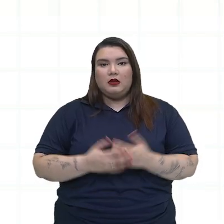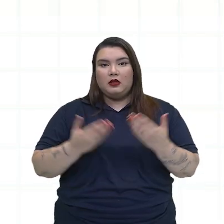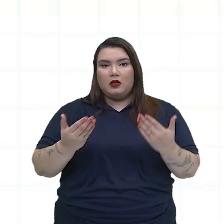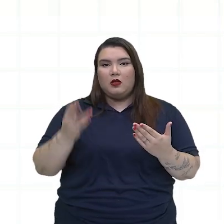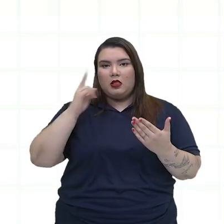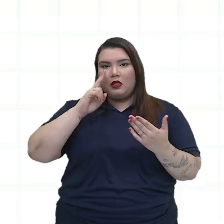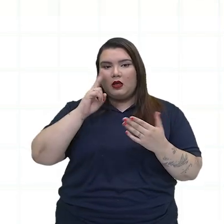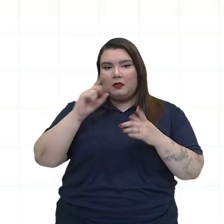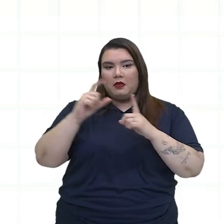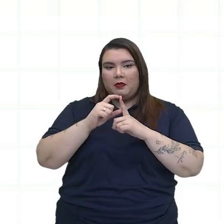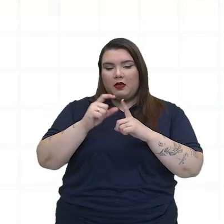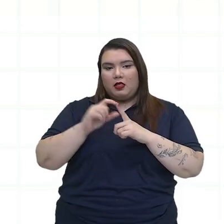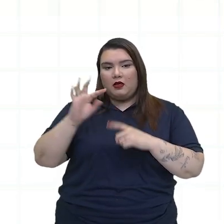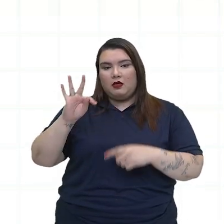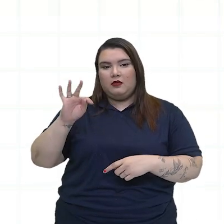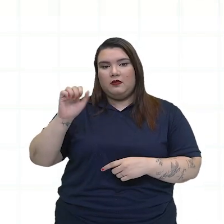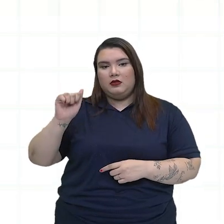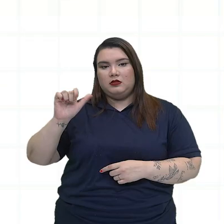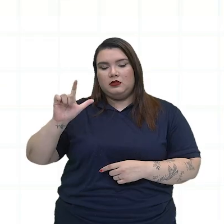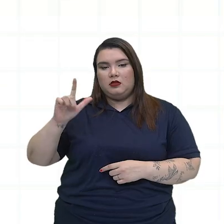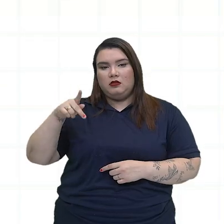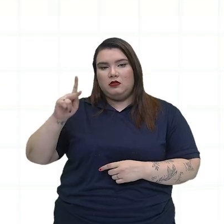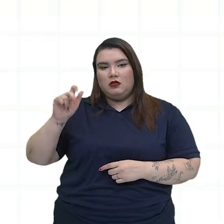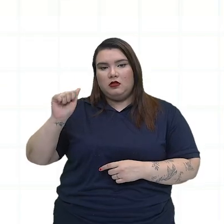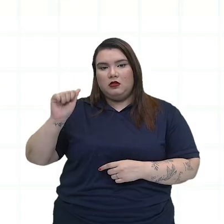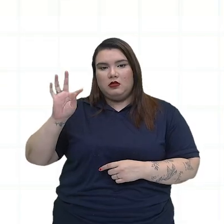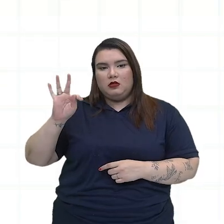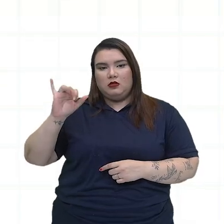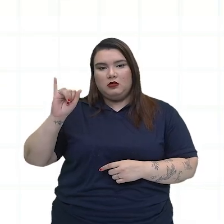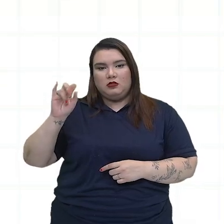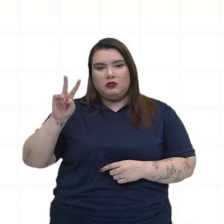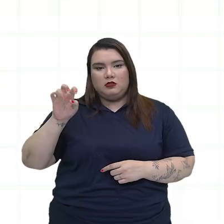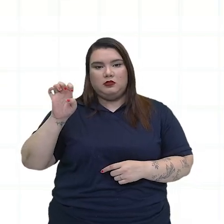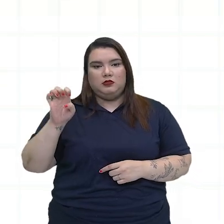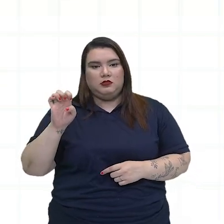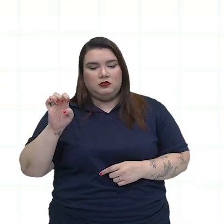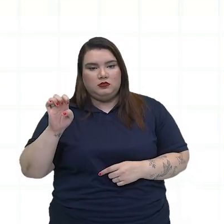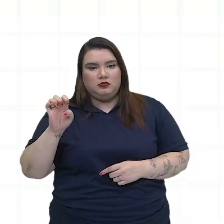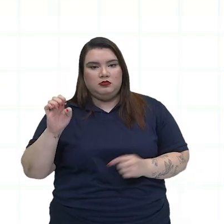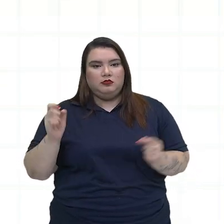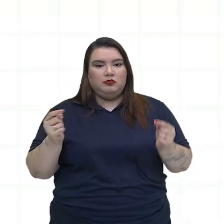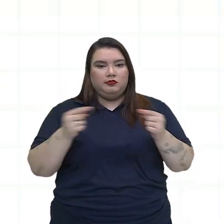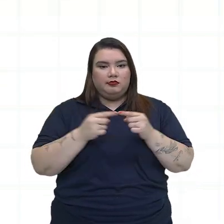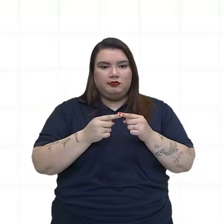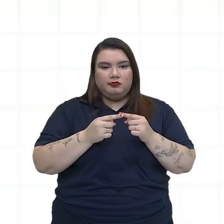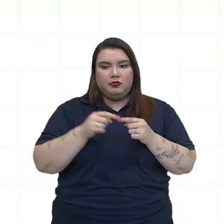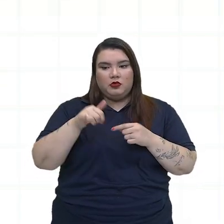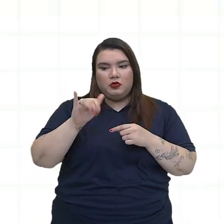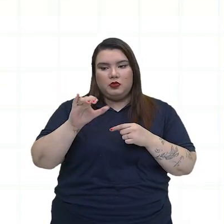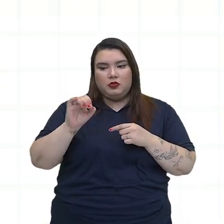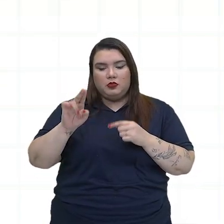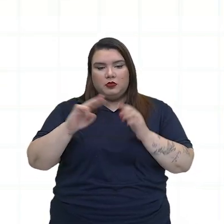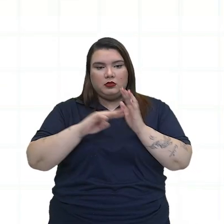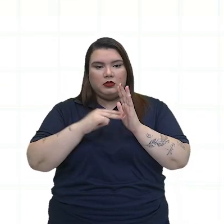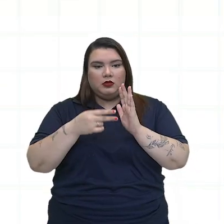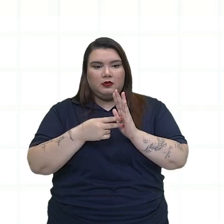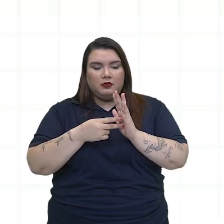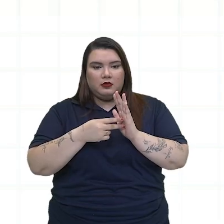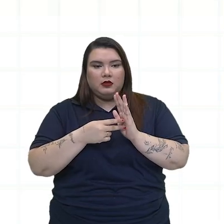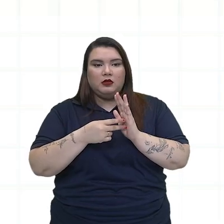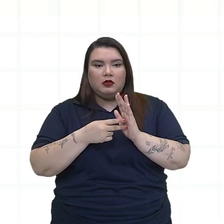fala demais, ok? E esse you pode ser você ou